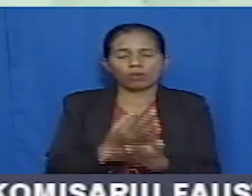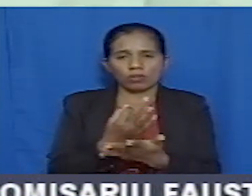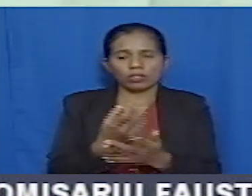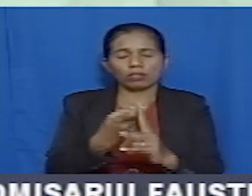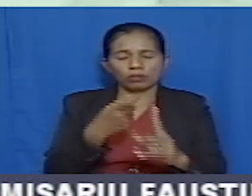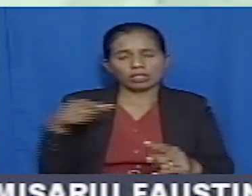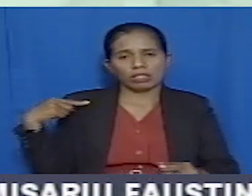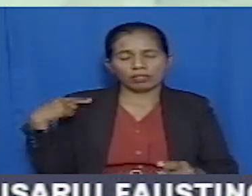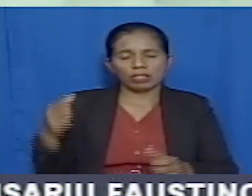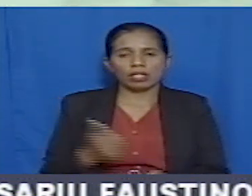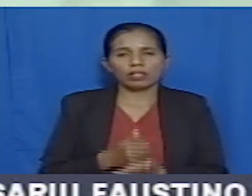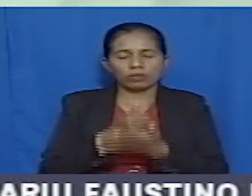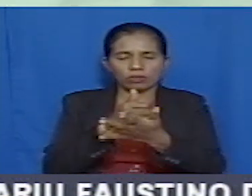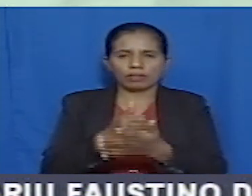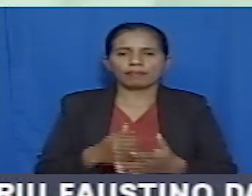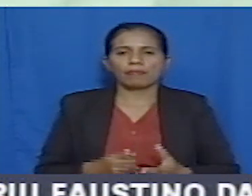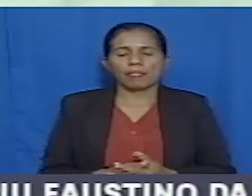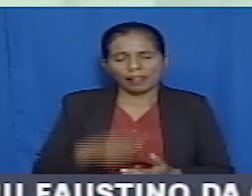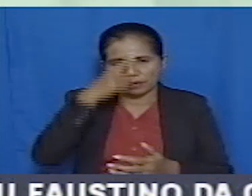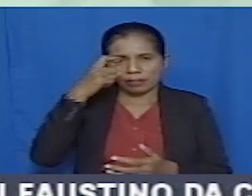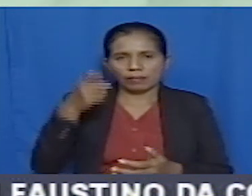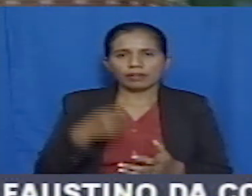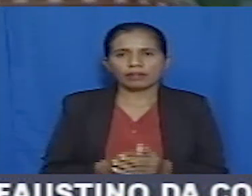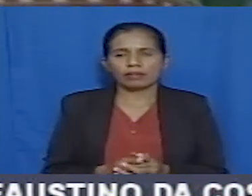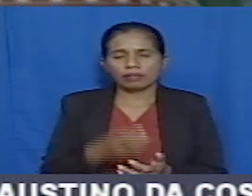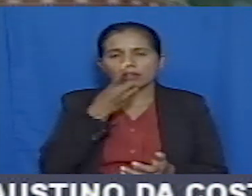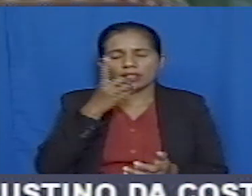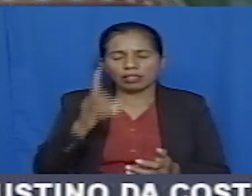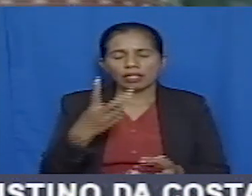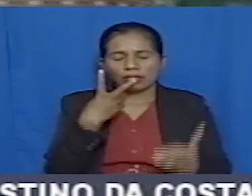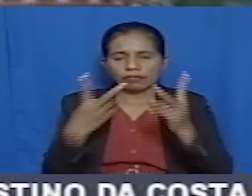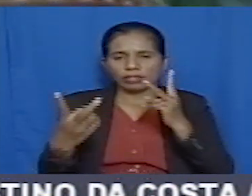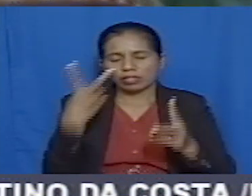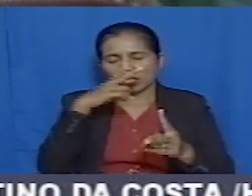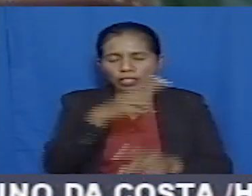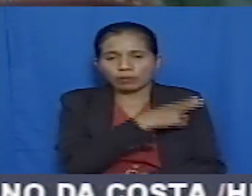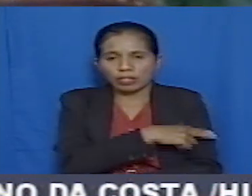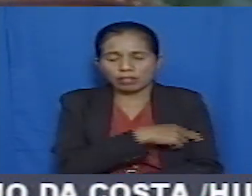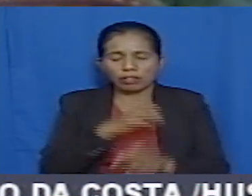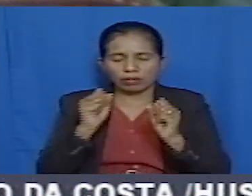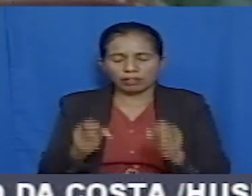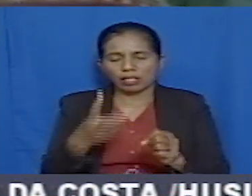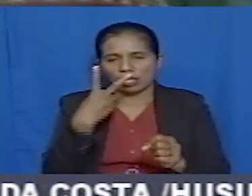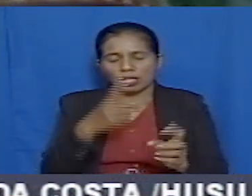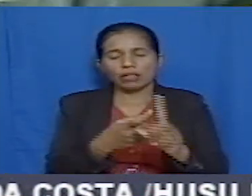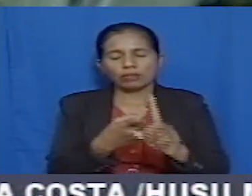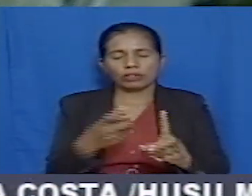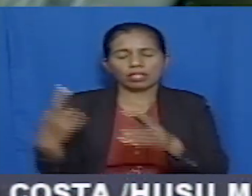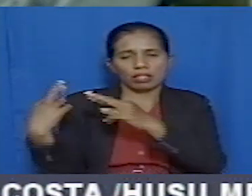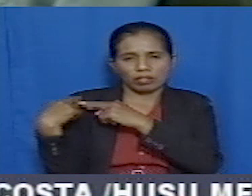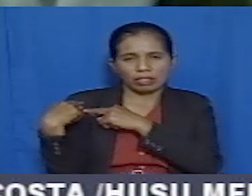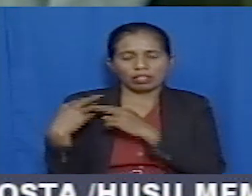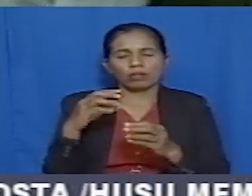e Gabinete de Apoio à Sociedade Civil. Tamané, nem declara visita clínica, né, onde reta clarificação SUS